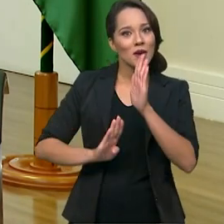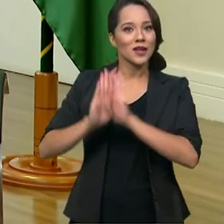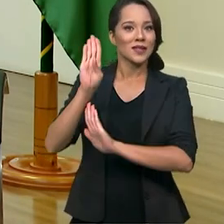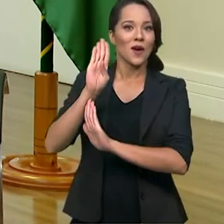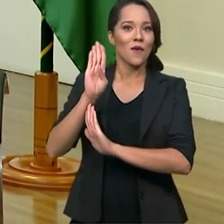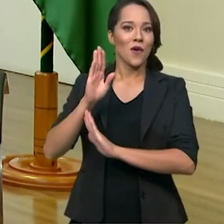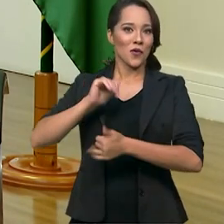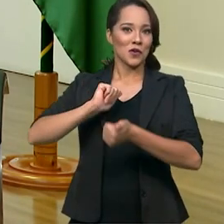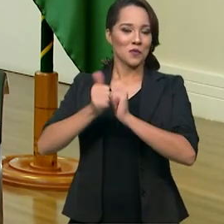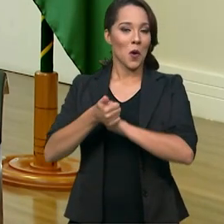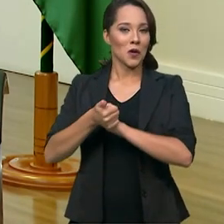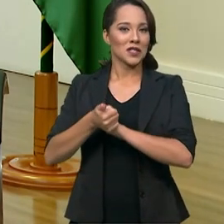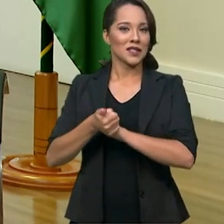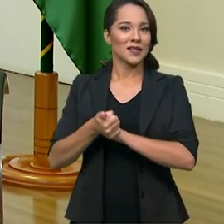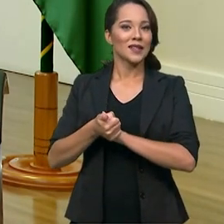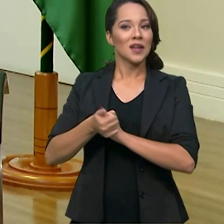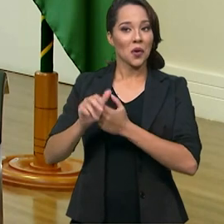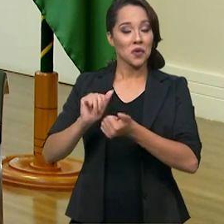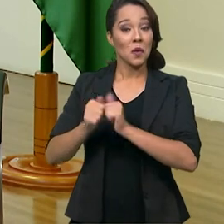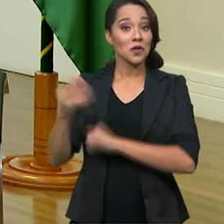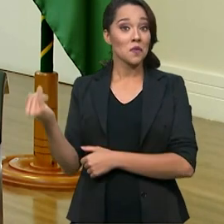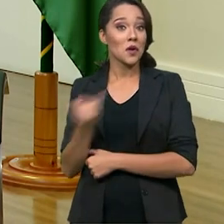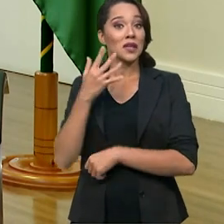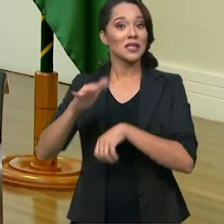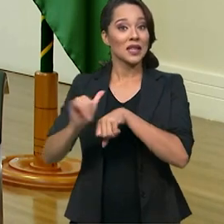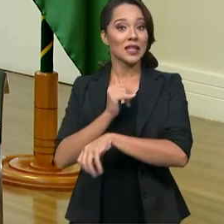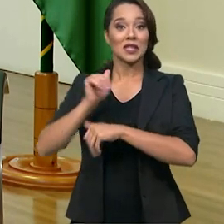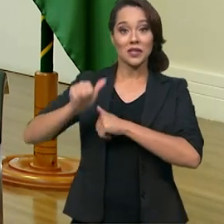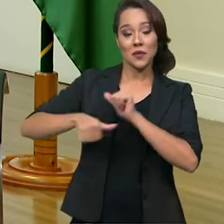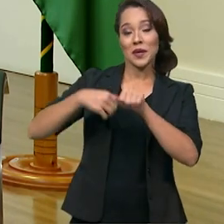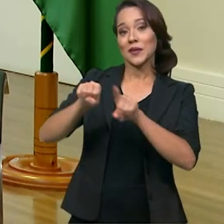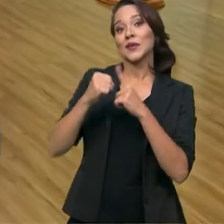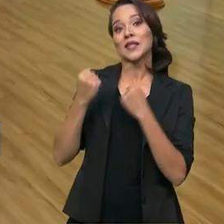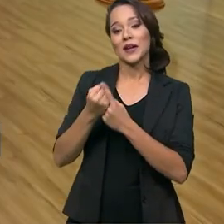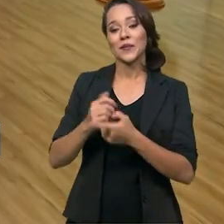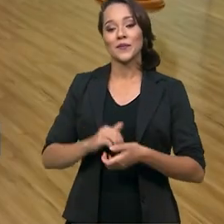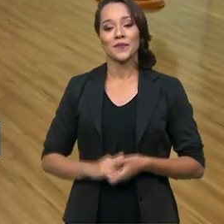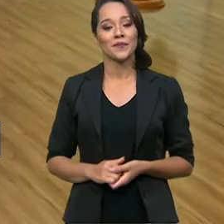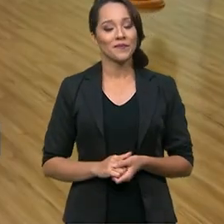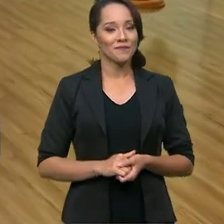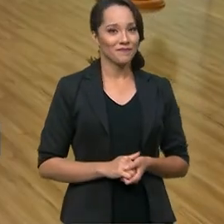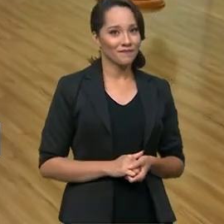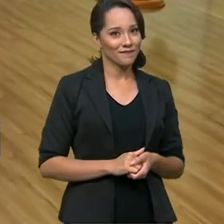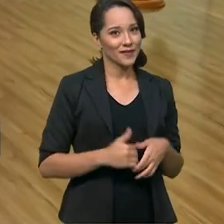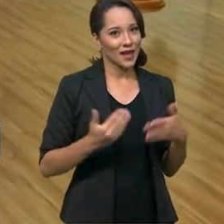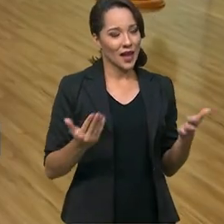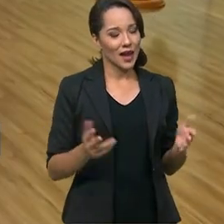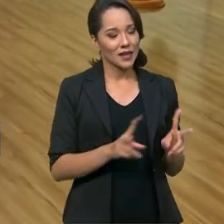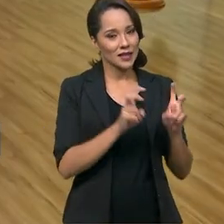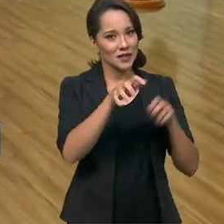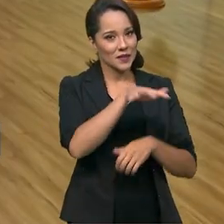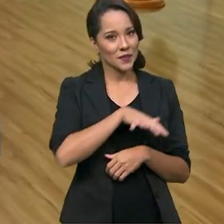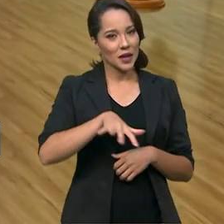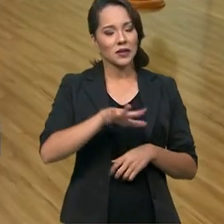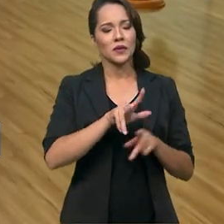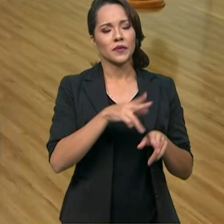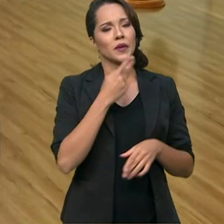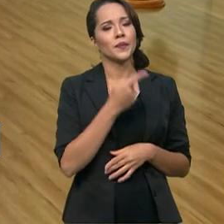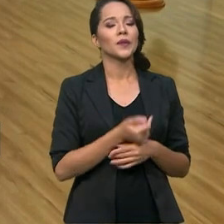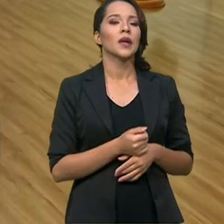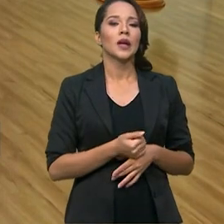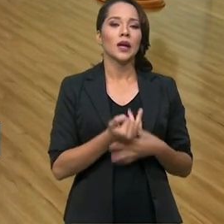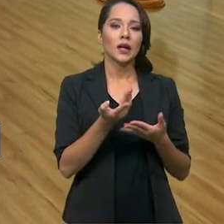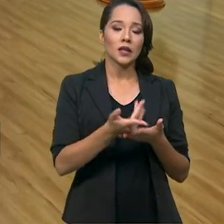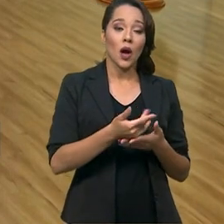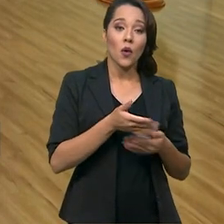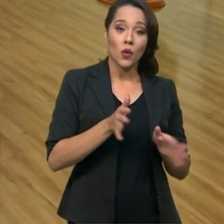que o esporte sugere, que o esporte é uma importante ferramenta de transformação social. E aí, nesse aspecto, como o senhor disse, a formação